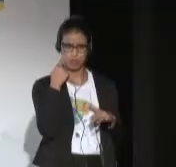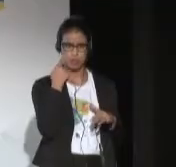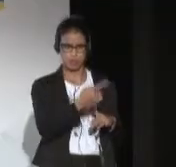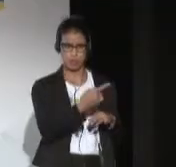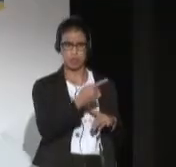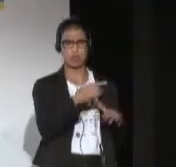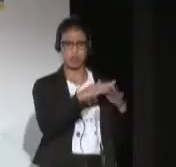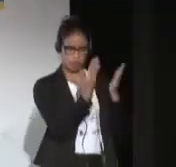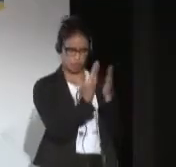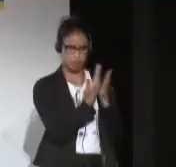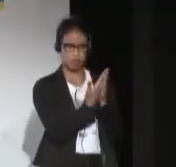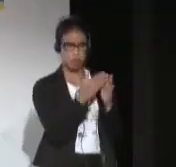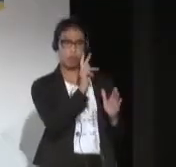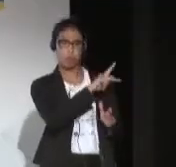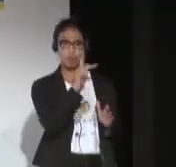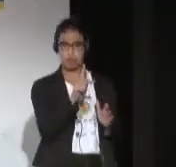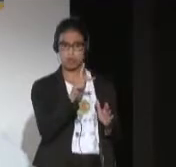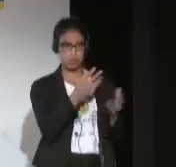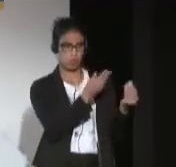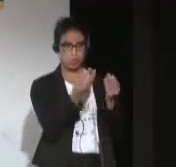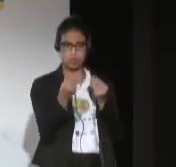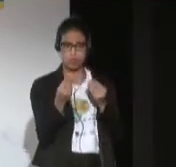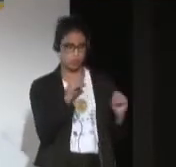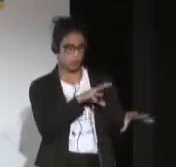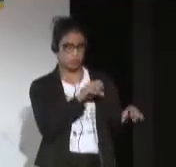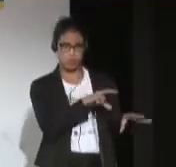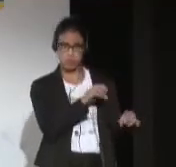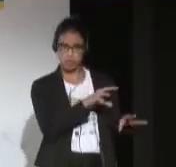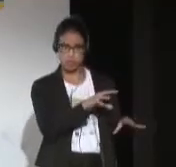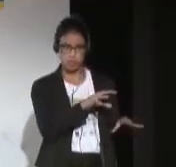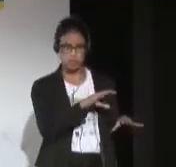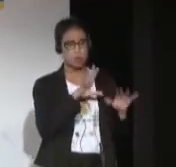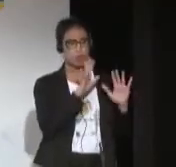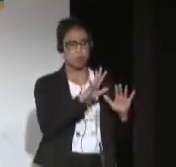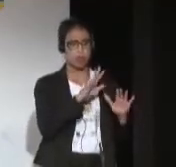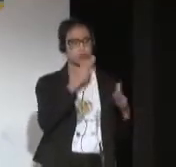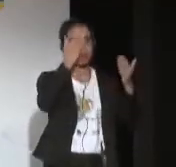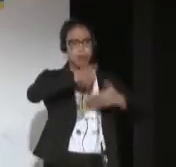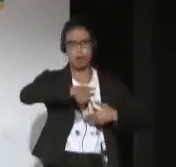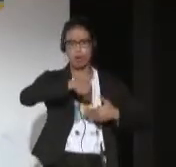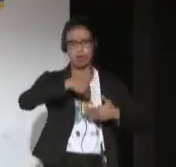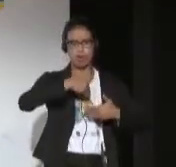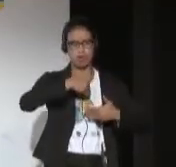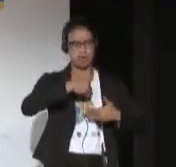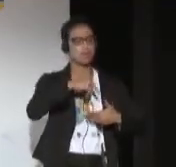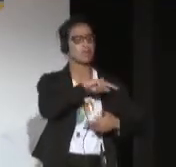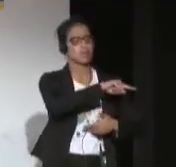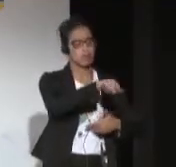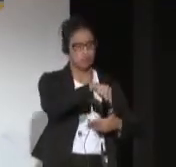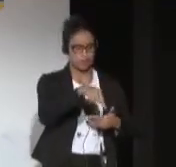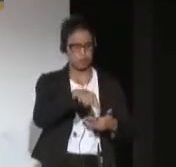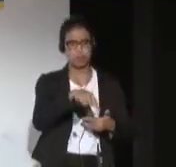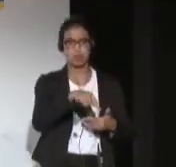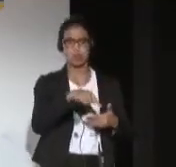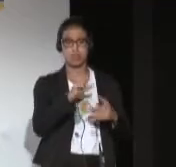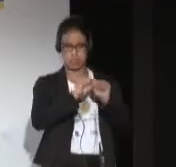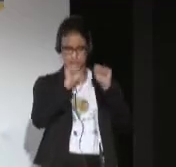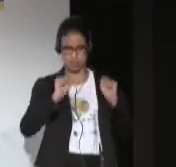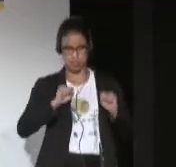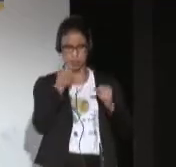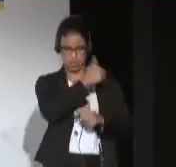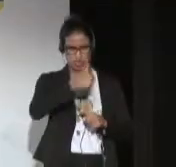aprendizagem dos alunos nos exames nacionais, nas avaliações externas, mas também em outros sistemas de avaliação criados pelos